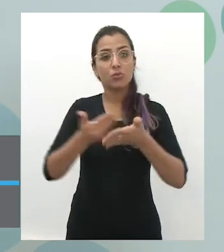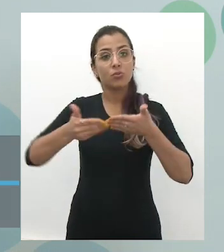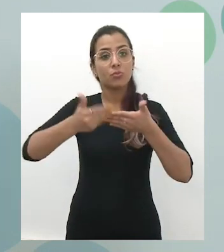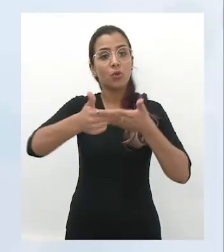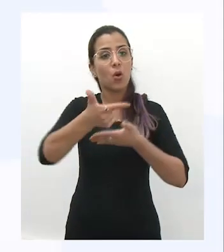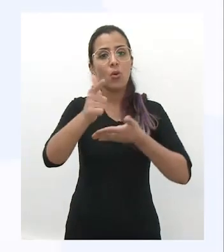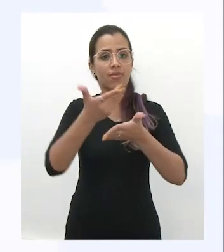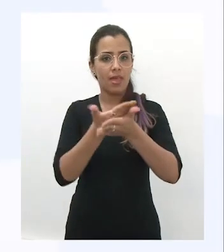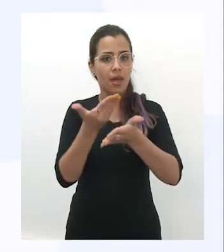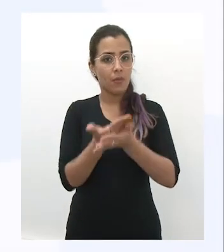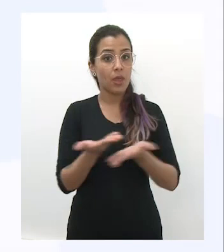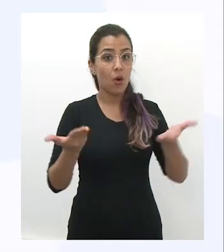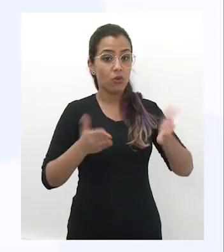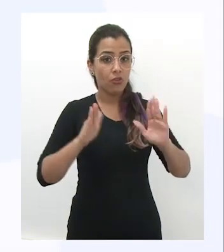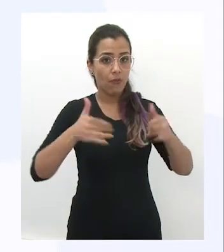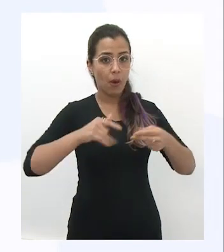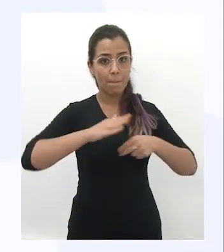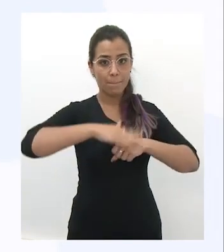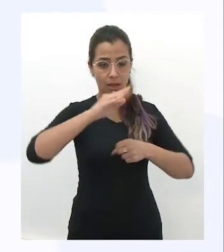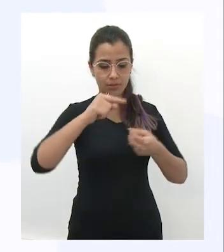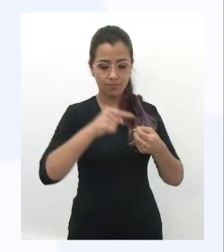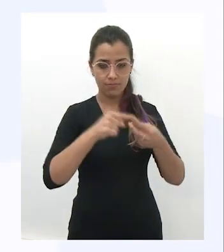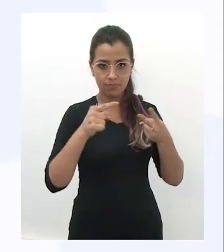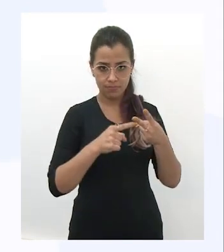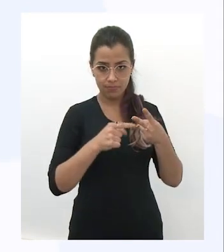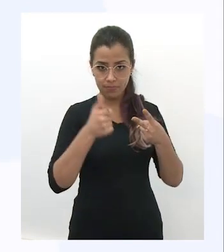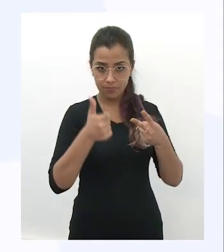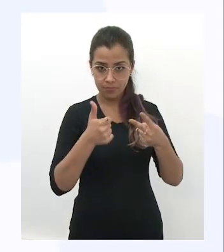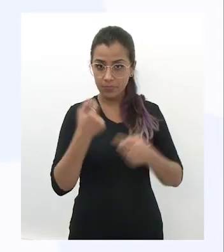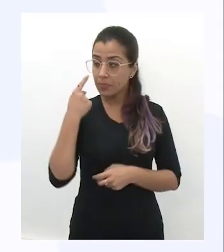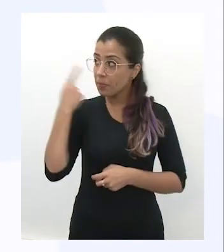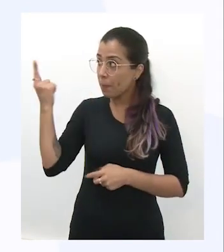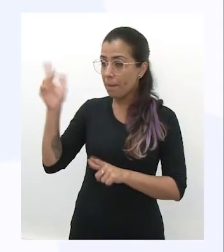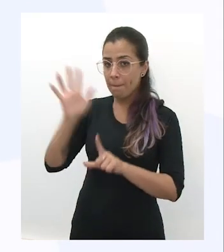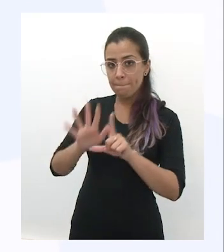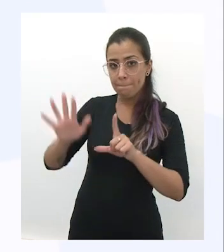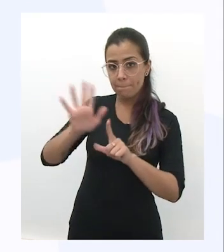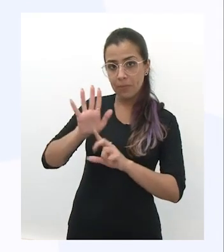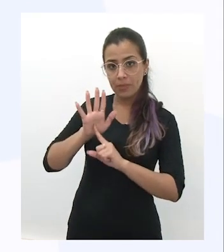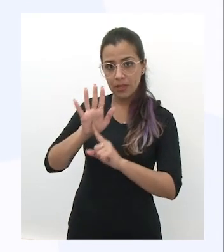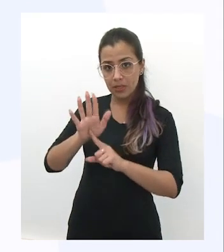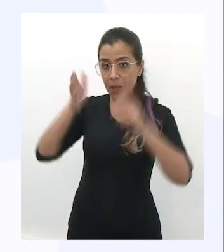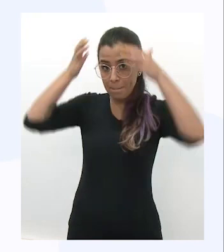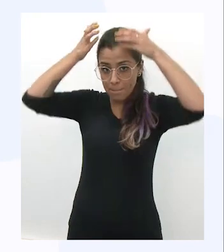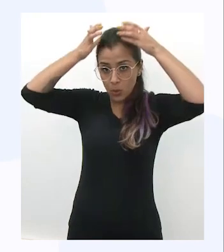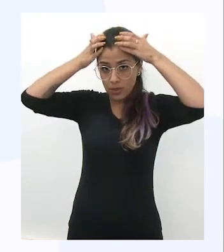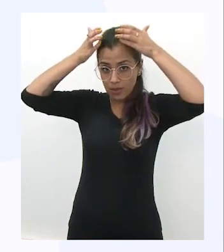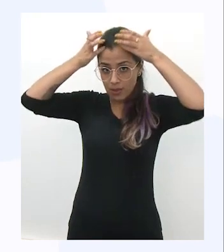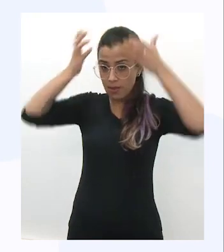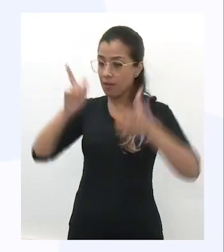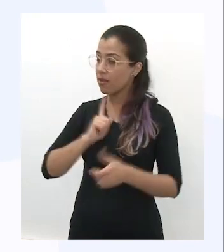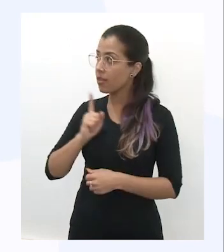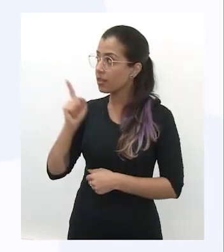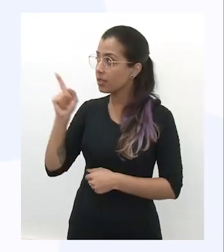dá uma olhadinha aqui na tela, essa fonte que eu trouxe para vocês. Aqui é uma representação da monarquia. Aqui vocês têm aqui a foto